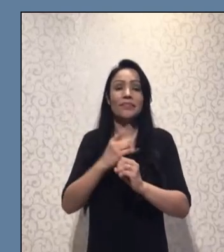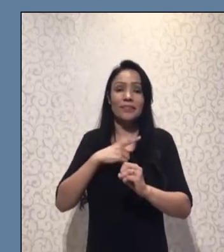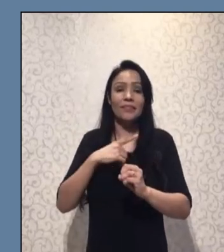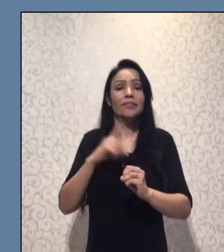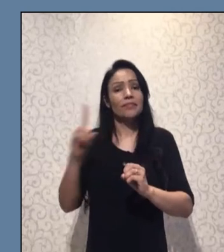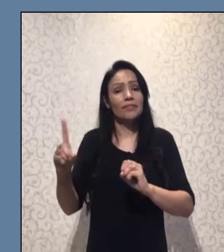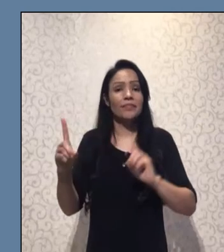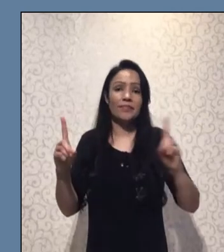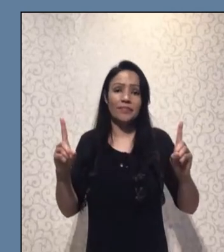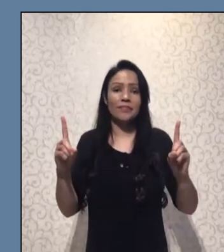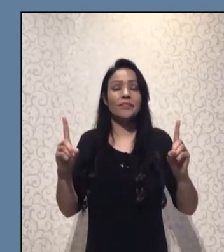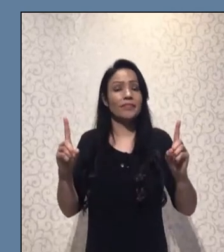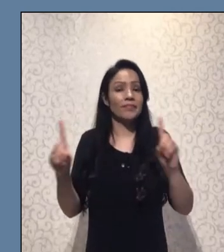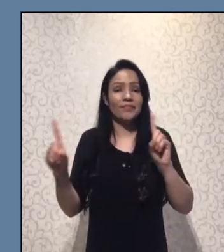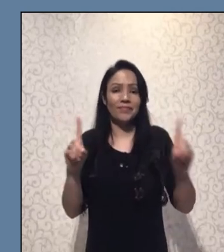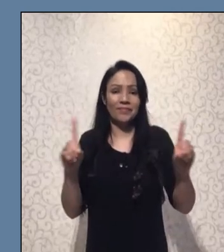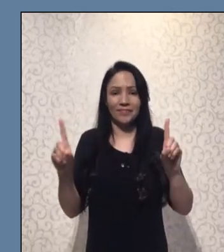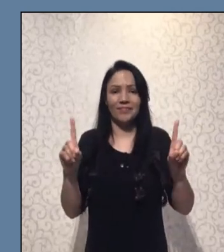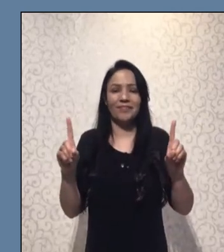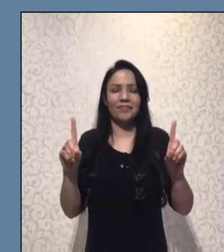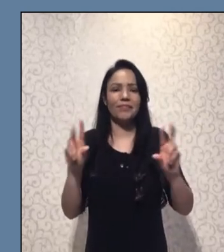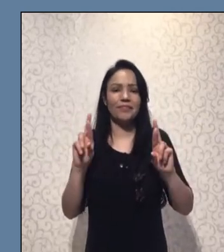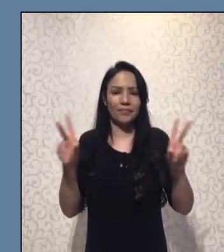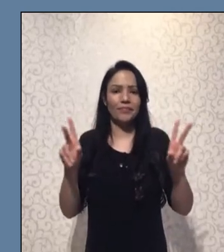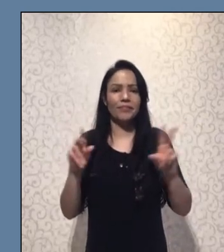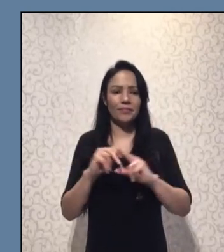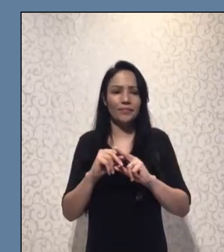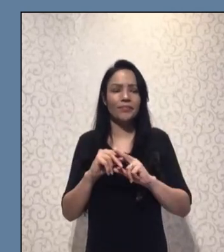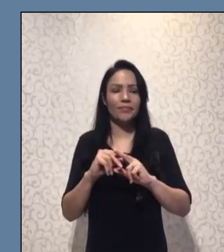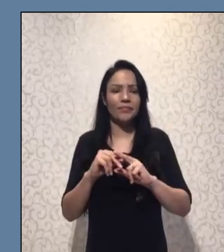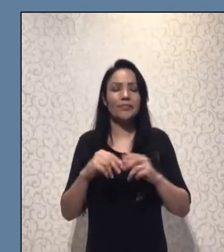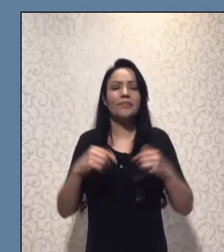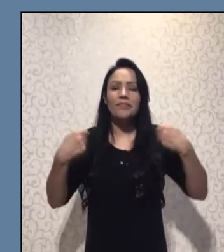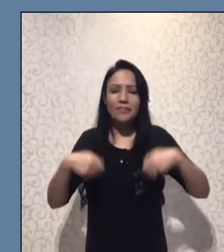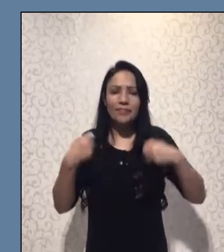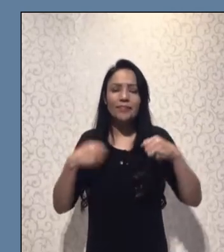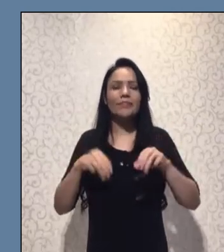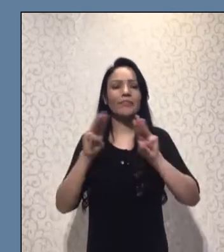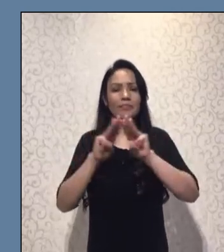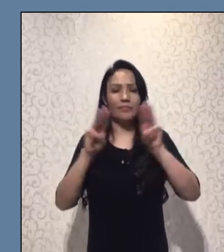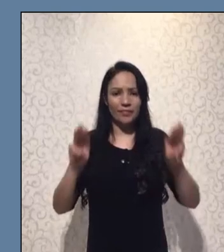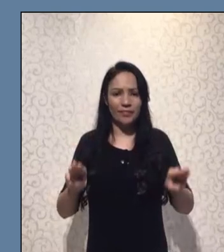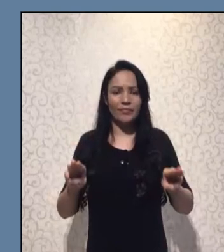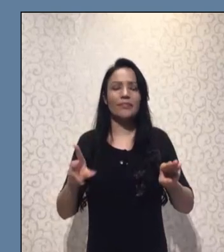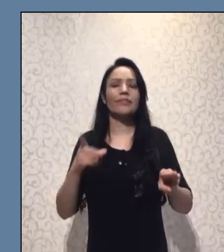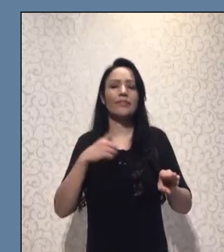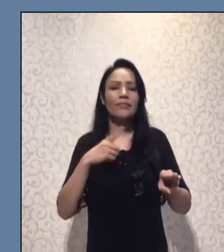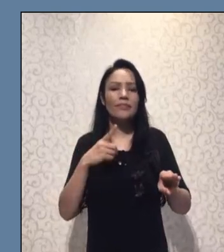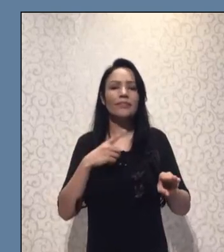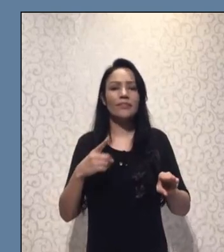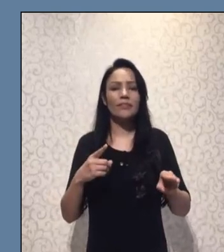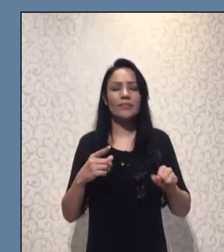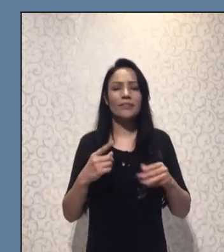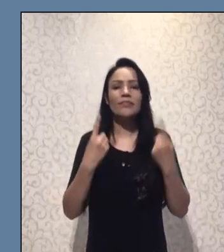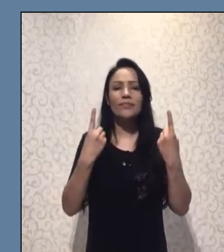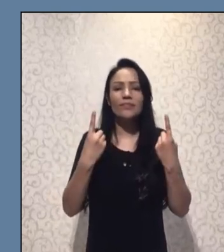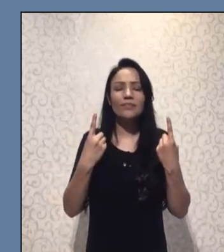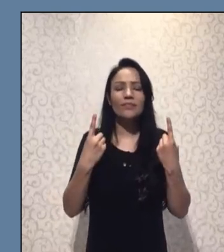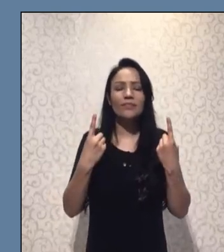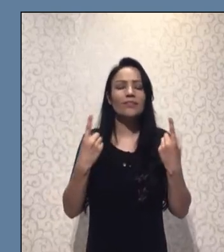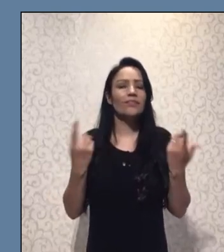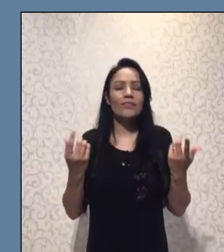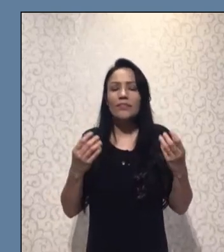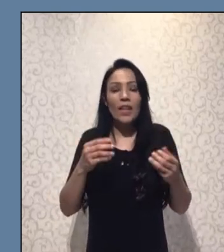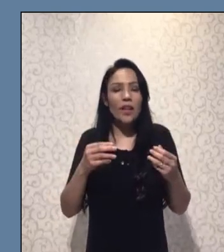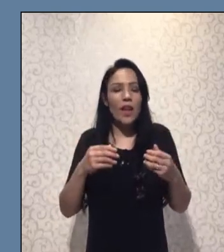essas duas variáveis, vamos dizer, né? Quer dizer, a necessidade, eu acho que o museu tem muito, de uma maneira geral, tem muito receio